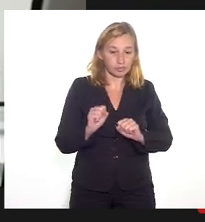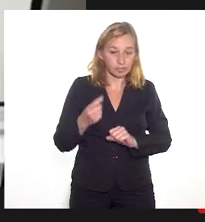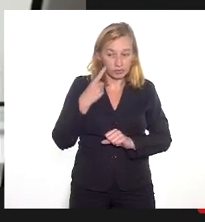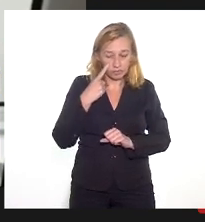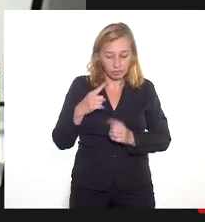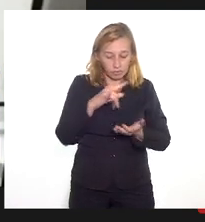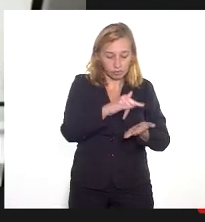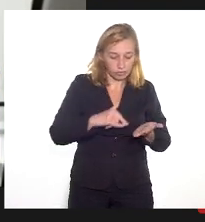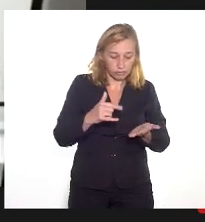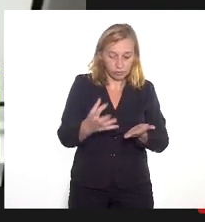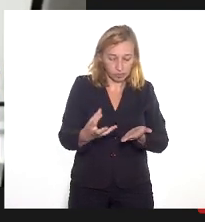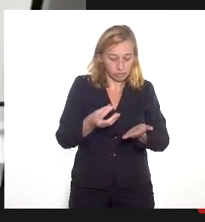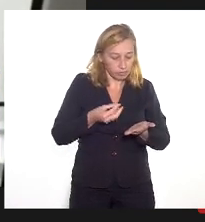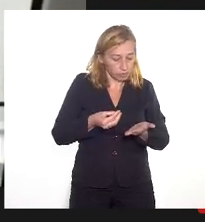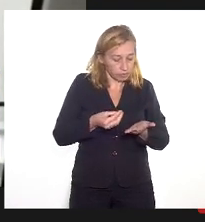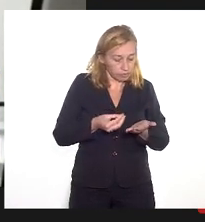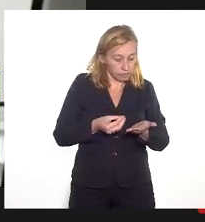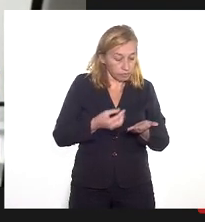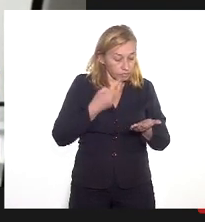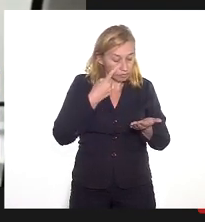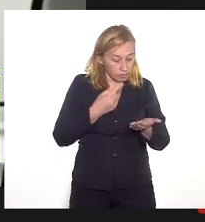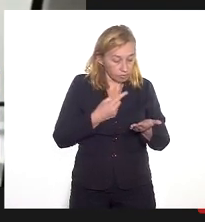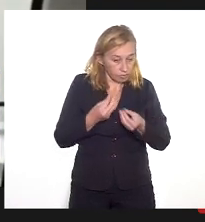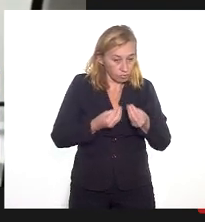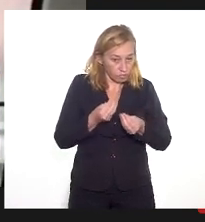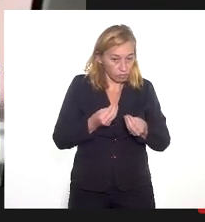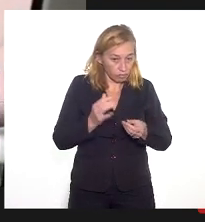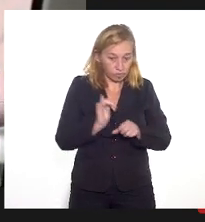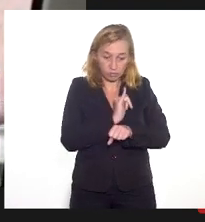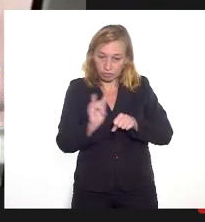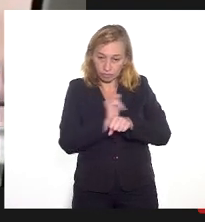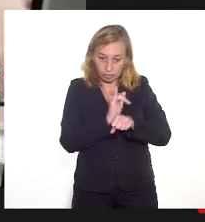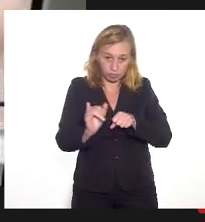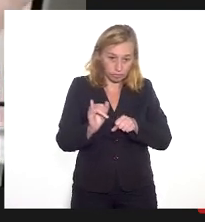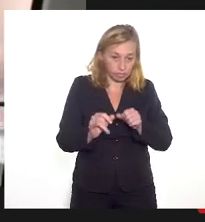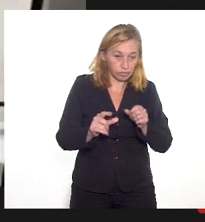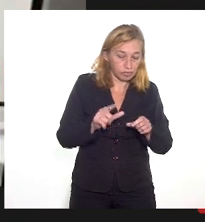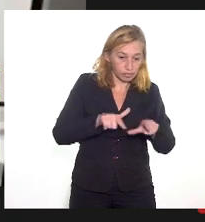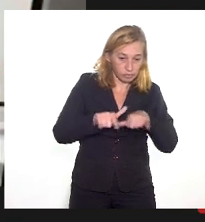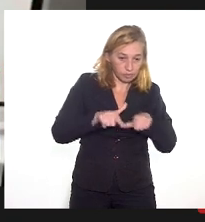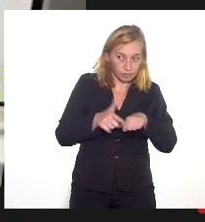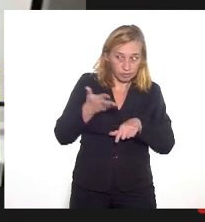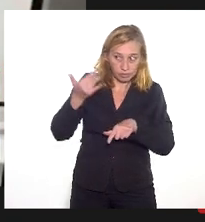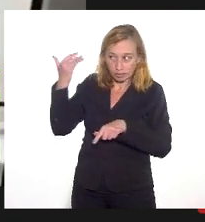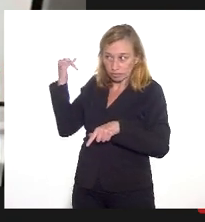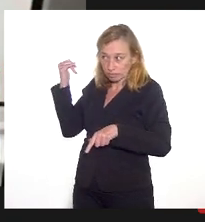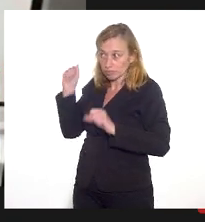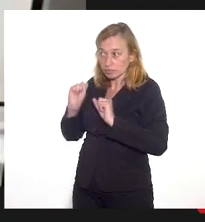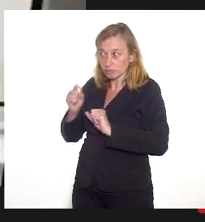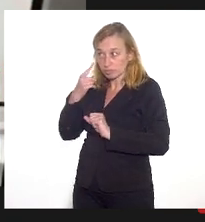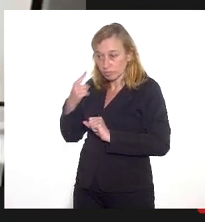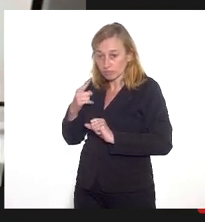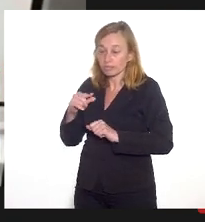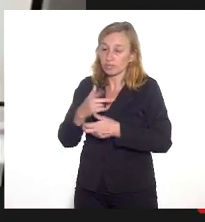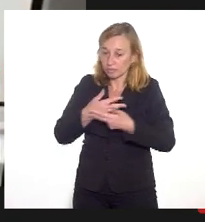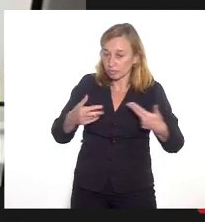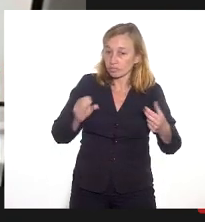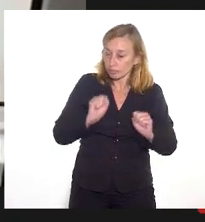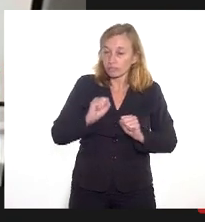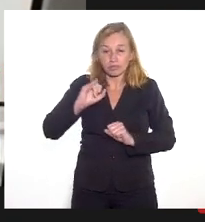documento e pode se debruçar em cima desse trabalho que foi feito há muitos anos atrás, porque a gente vai ver que tem muita coisa aí